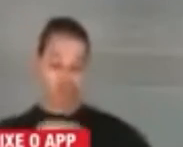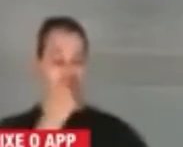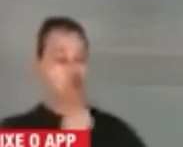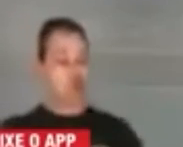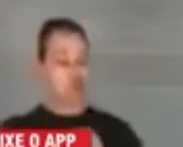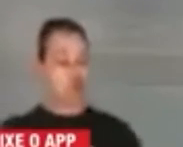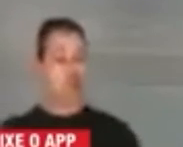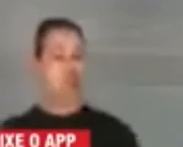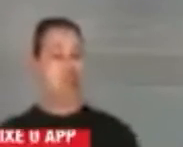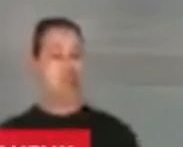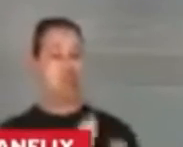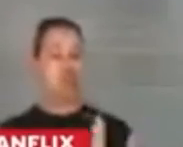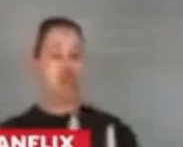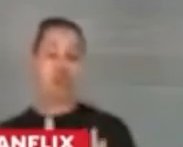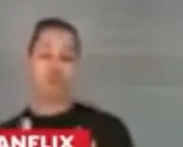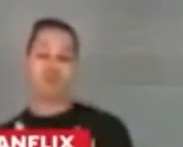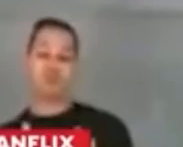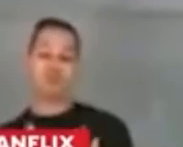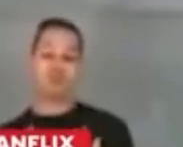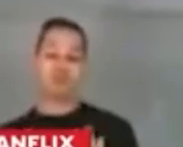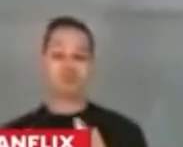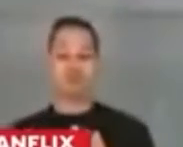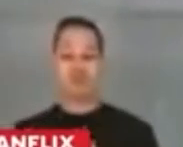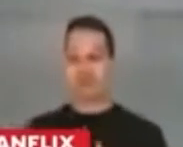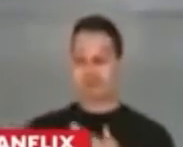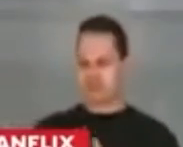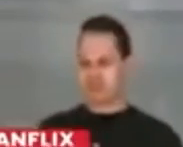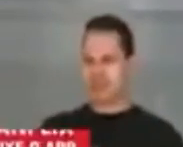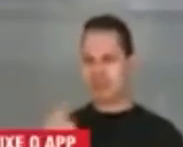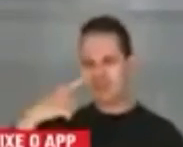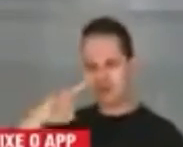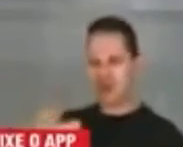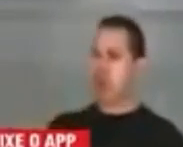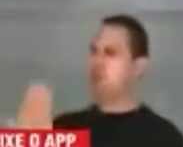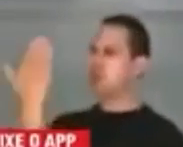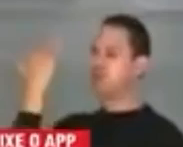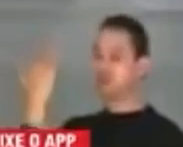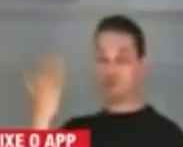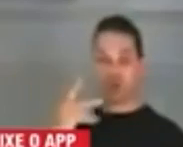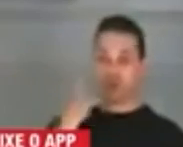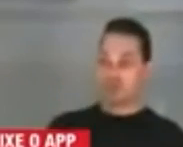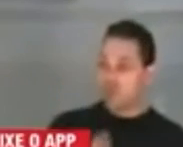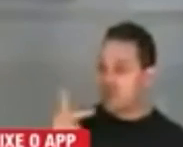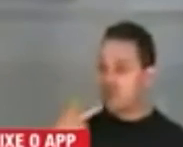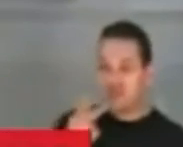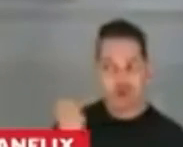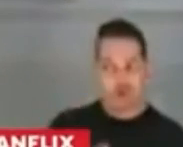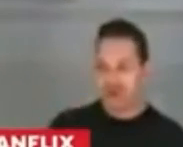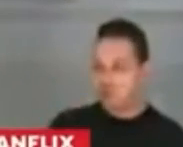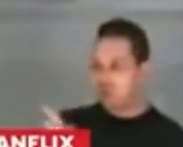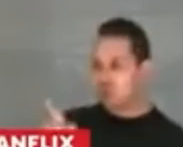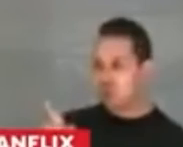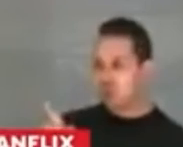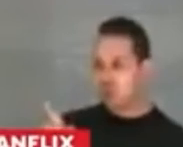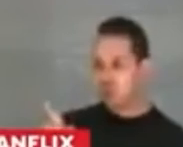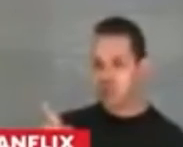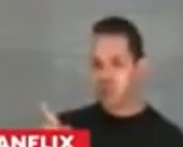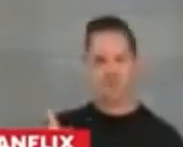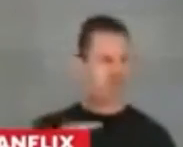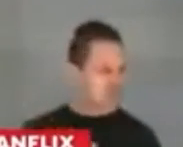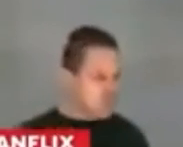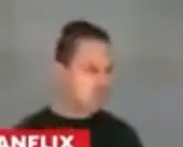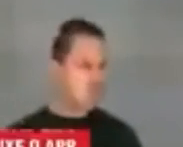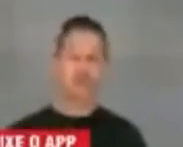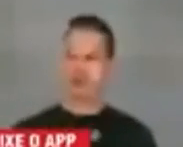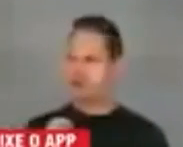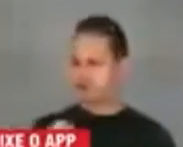método... Está dizendo que a empresa já praticava fraude lá atrás. Não, Vossa Excelência que a contratou assim. Não, eu, o Vossa Excelência não contrata